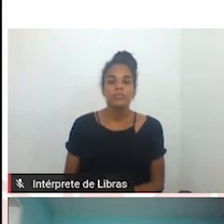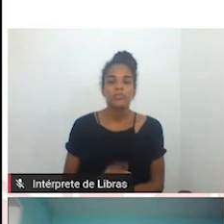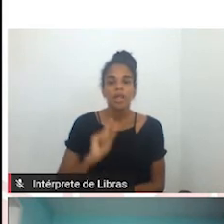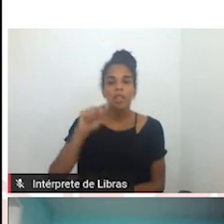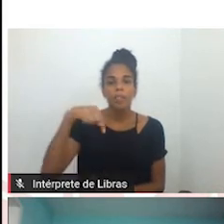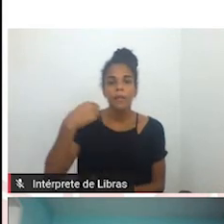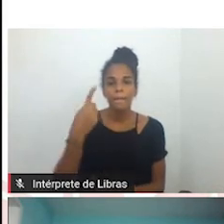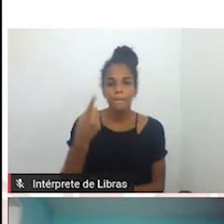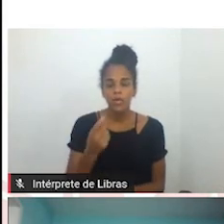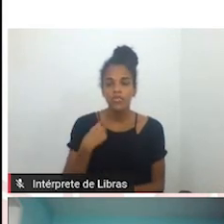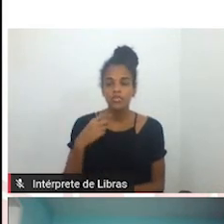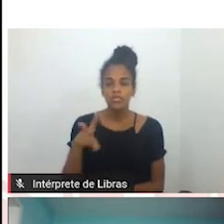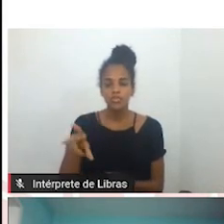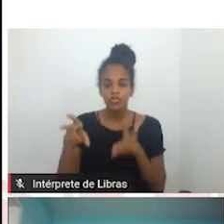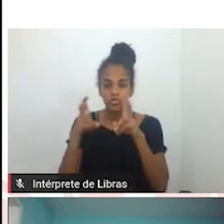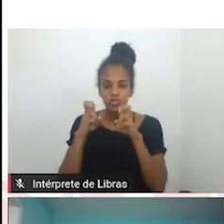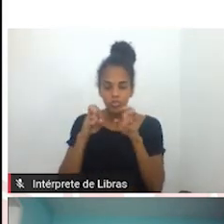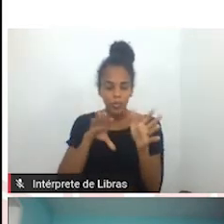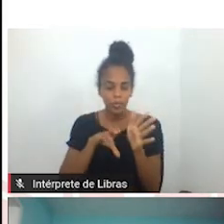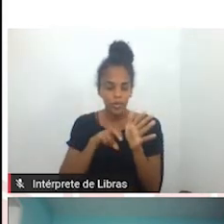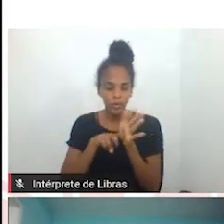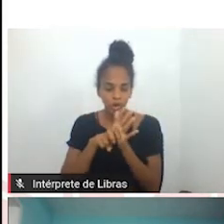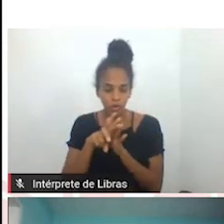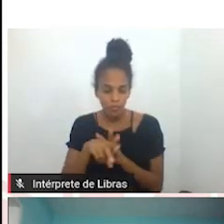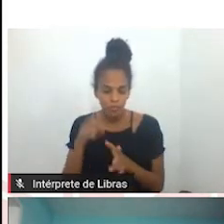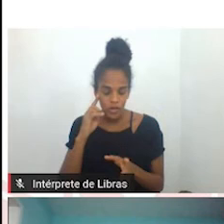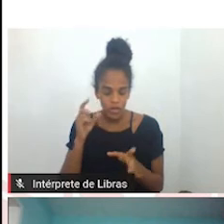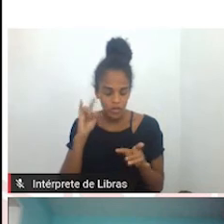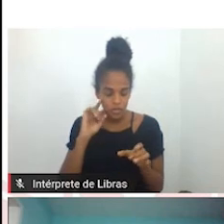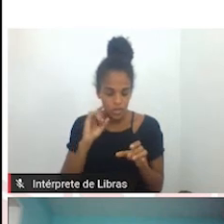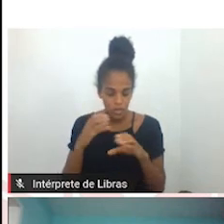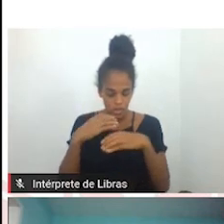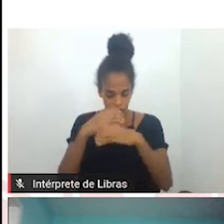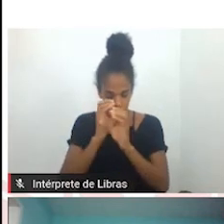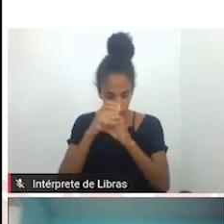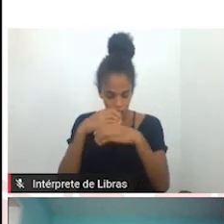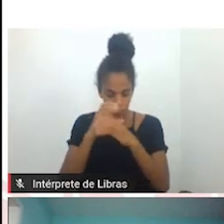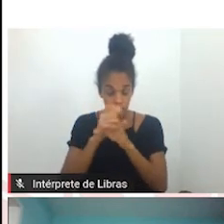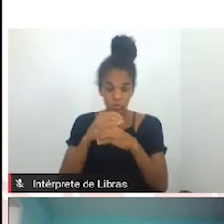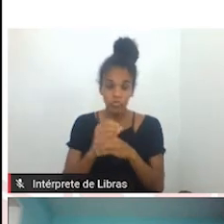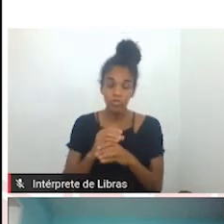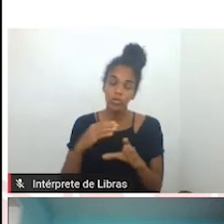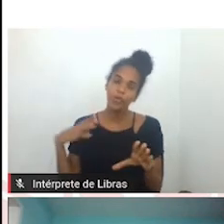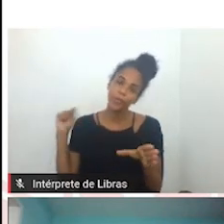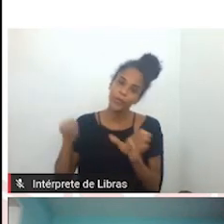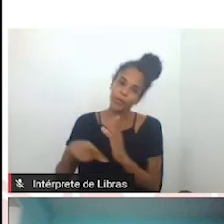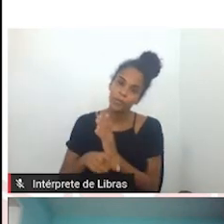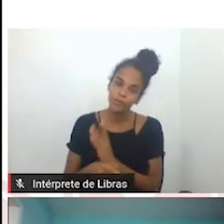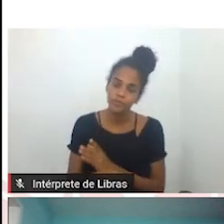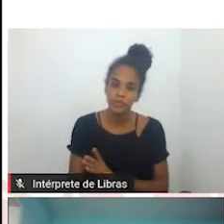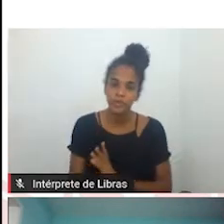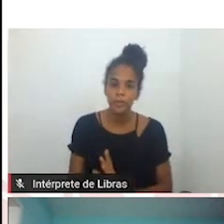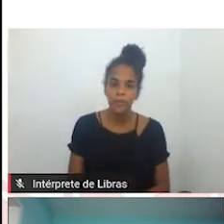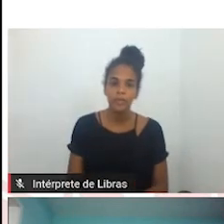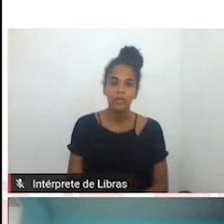do vírus, por onde ele entra na célula, ele entra pelo receptor de angiotensina. Então, foram feitos estudos também sobre o uso de ECA,